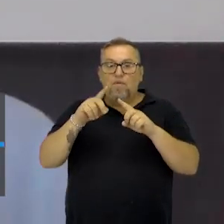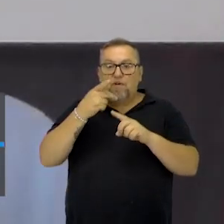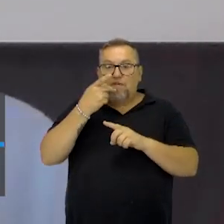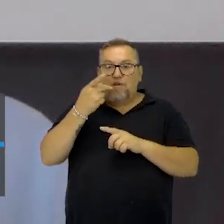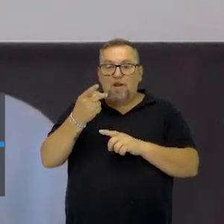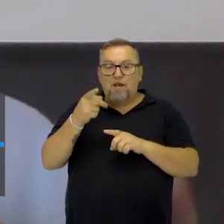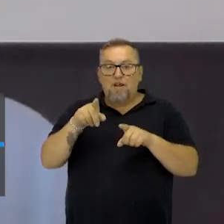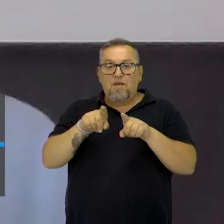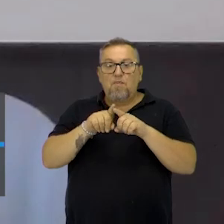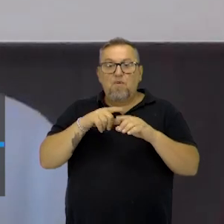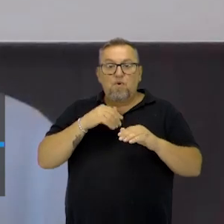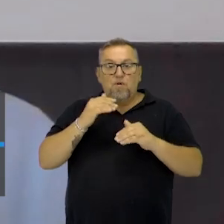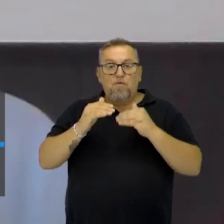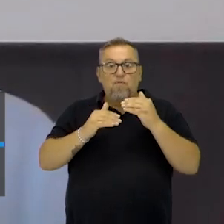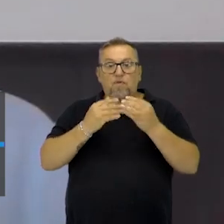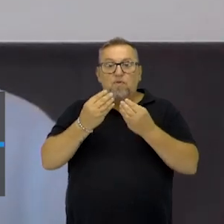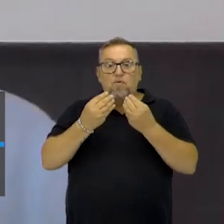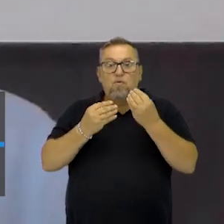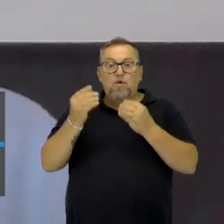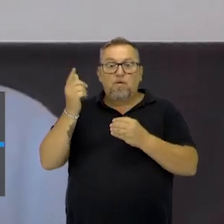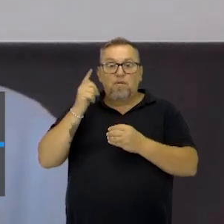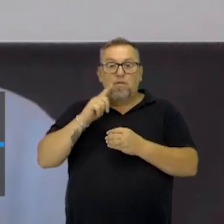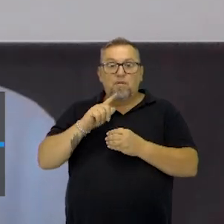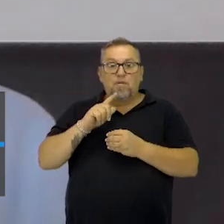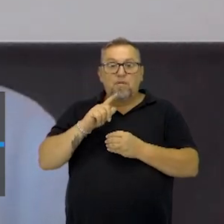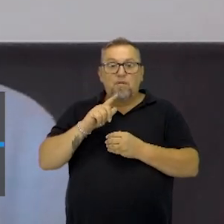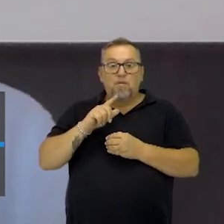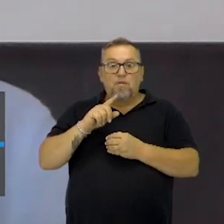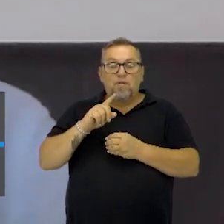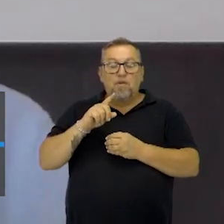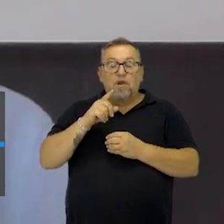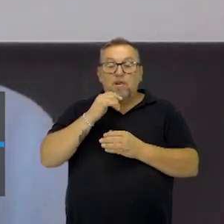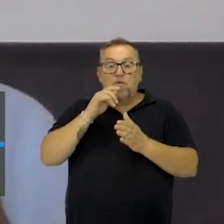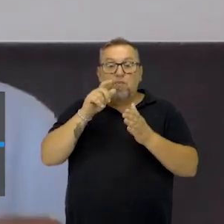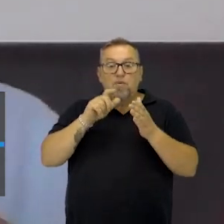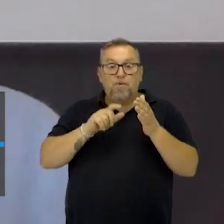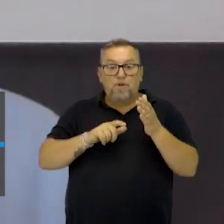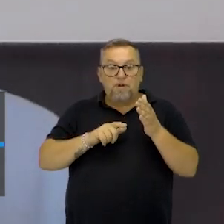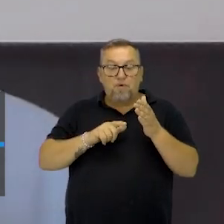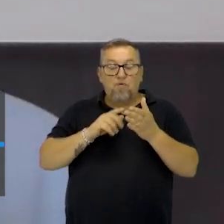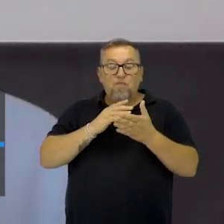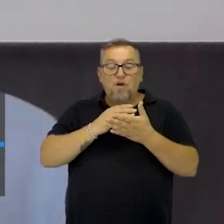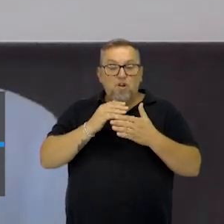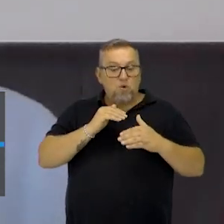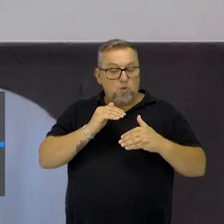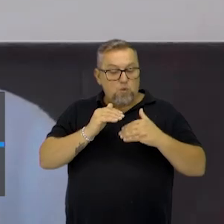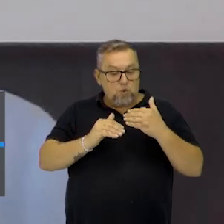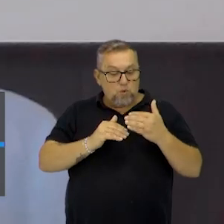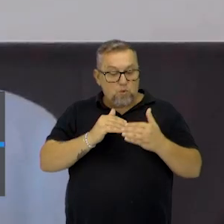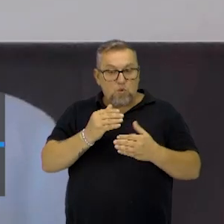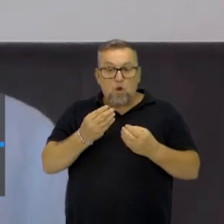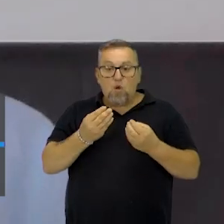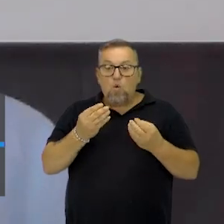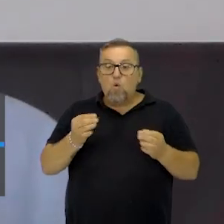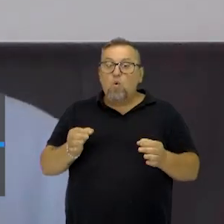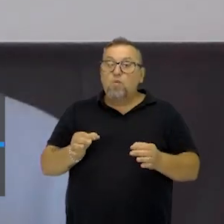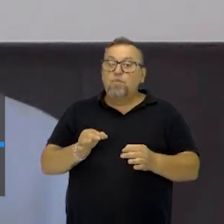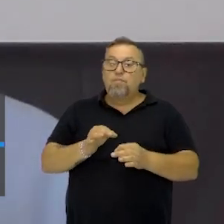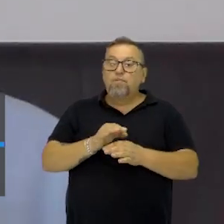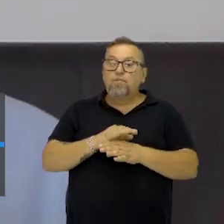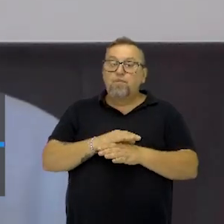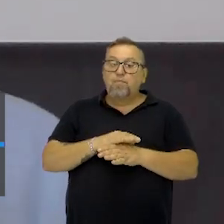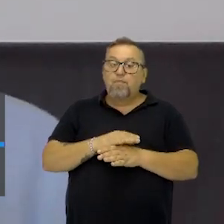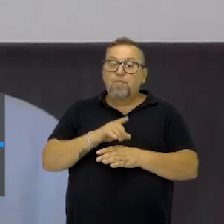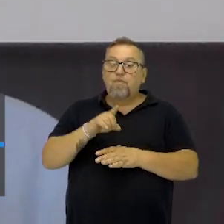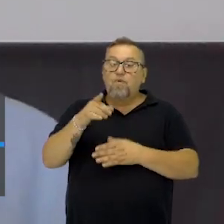escrever, o desenvolvimento é como é que esse conteúdo se desdobra e como é que ele conclui, tá? Então, você trouxe